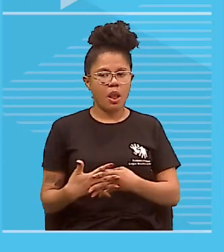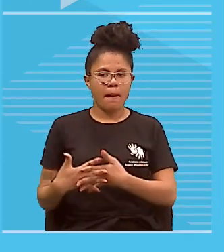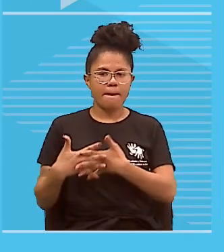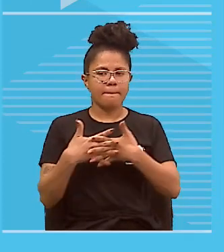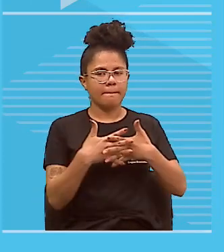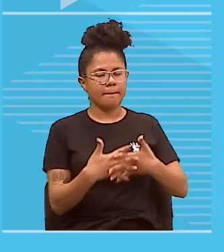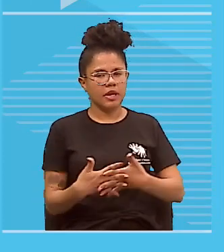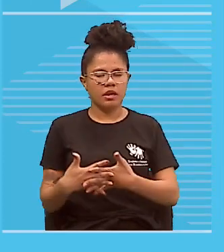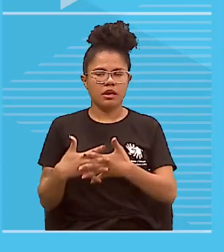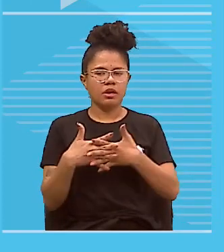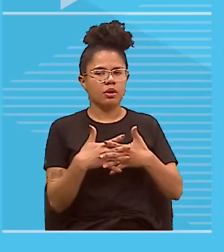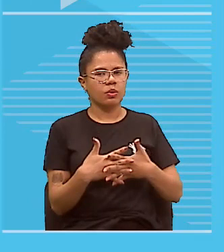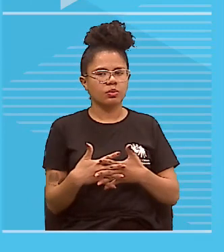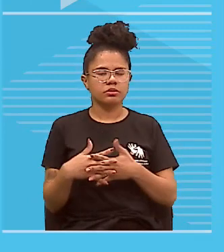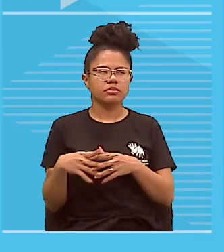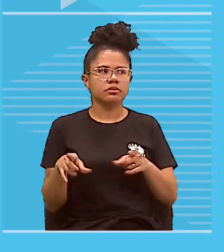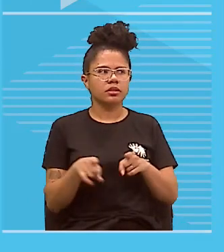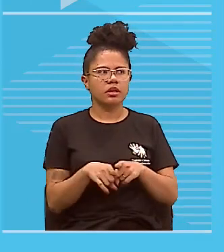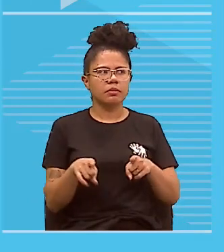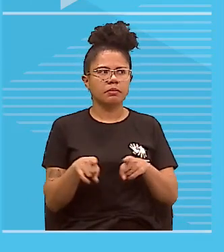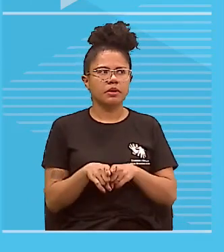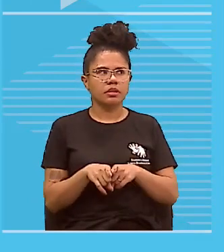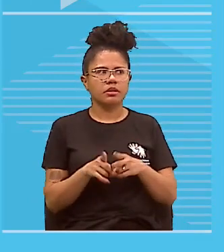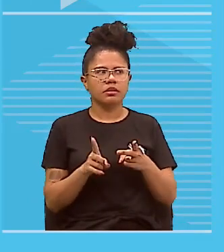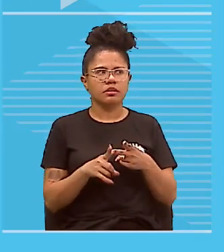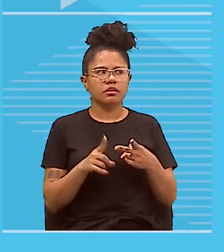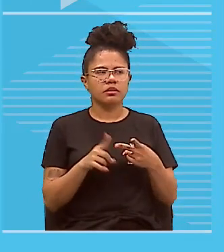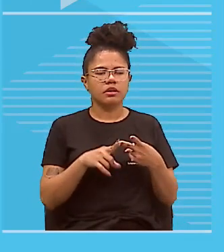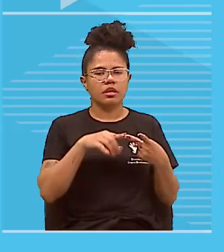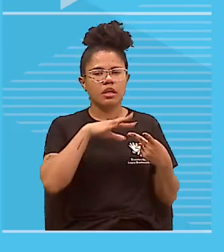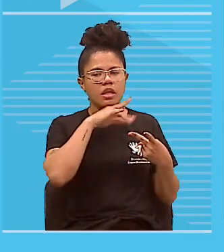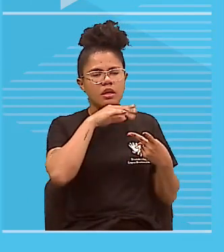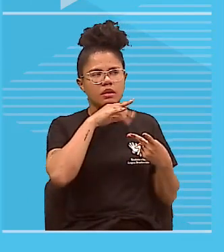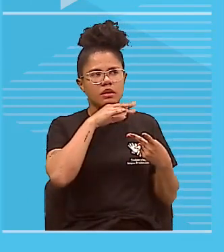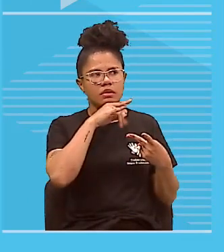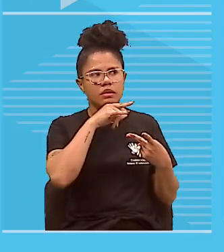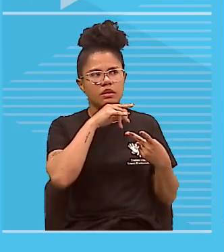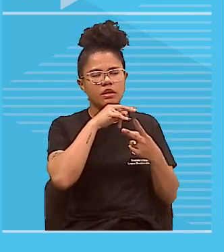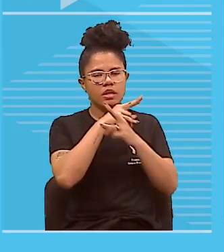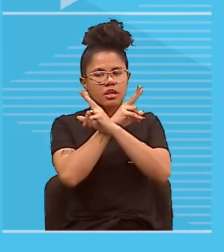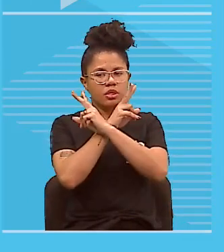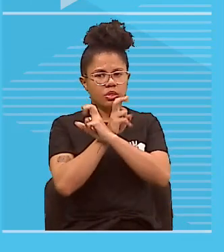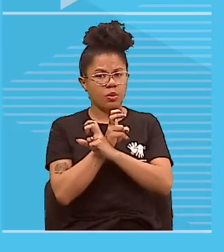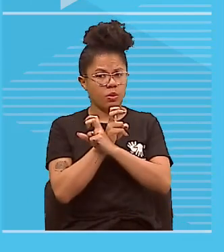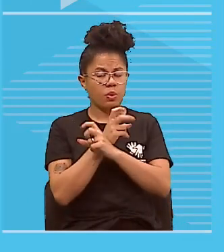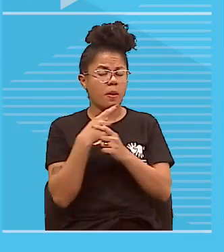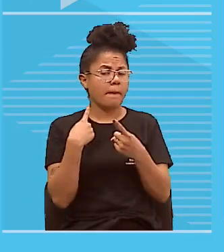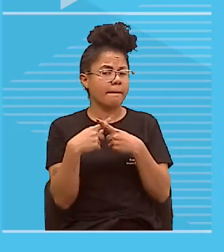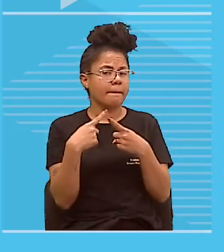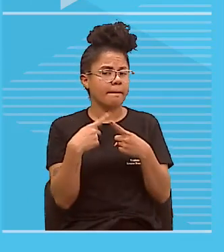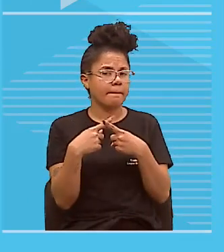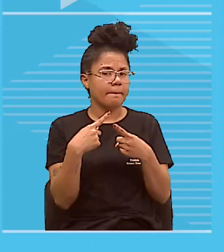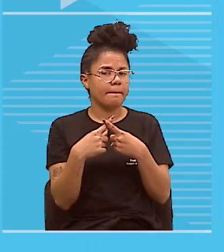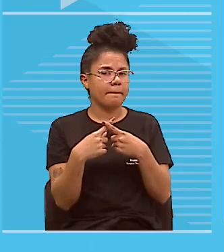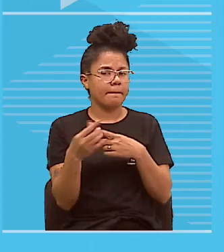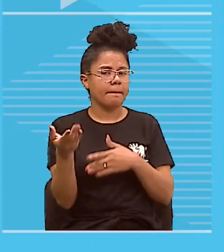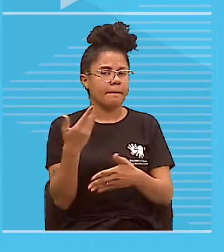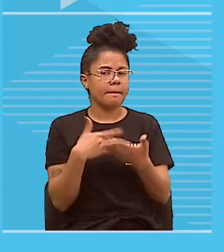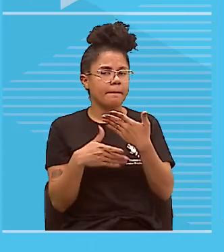Ele dificulta o transporte de oxigênio, ele é tóxico. Por quê? Porque ele se liga às